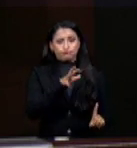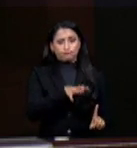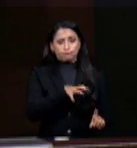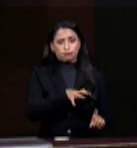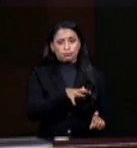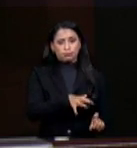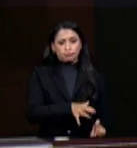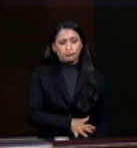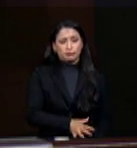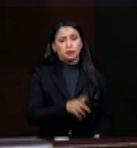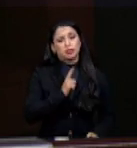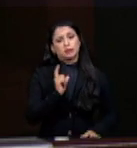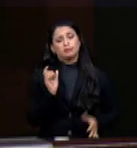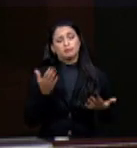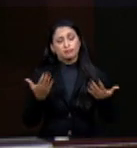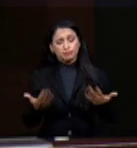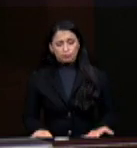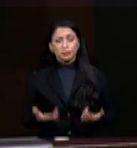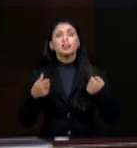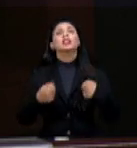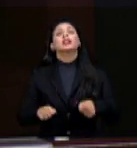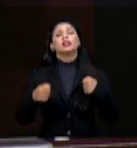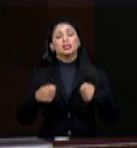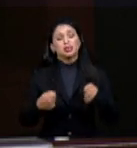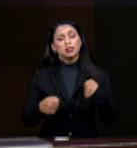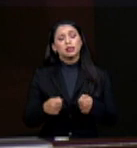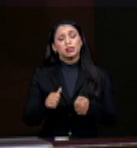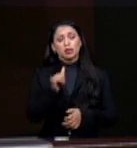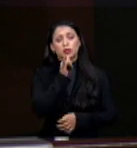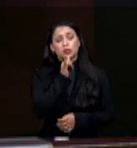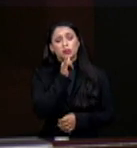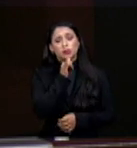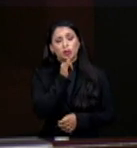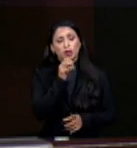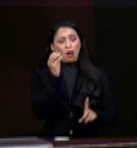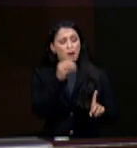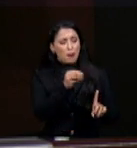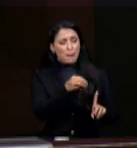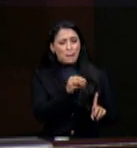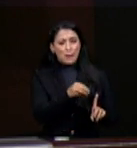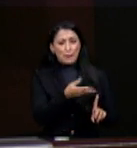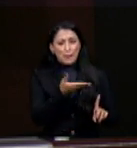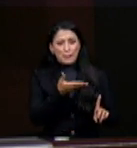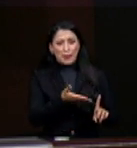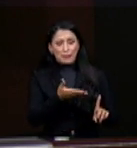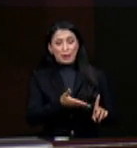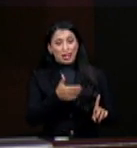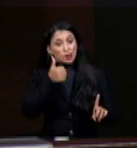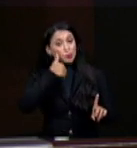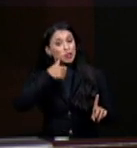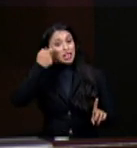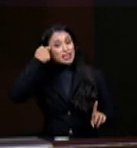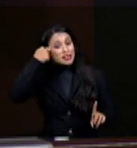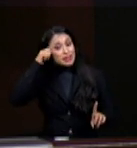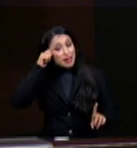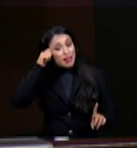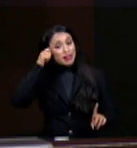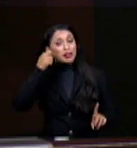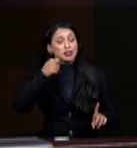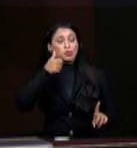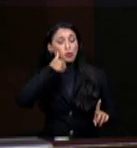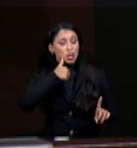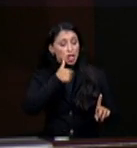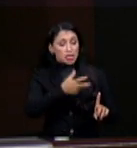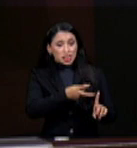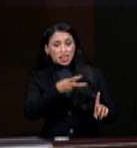como mulheres. Precisamos falar, por exemplo, sobre as vulnerabilidades acrescidas das mulheres negras, das mulheres indígenas